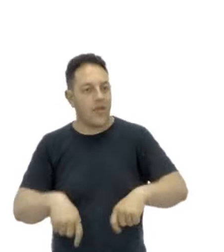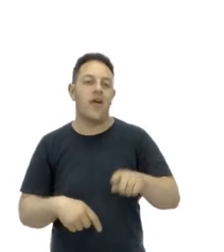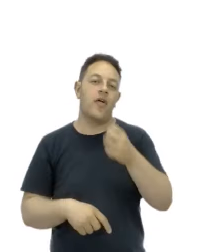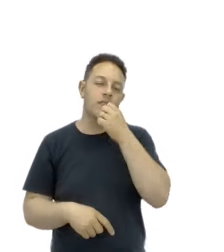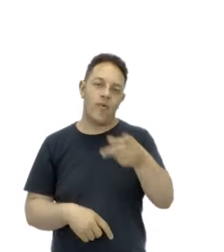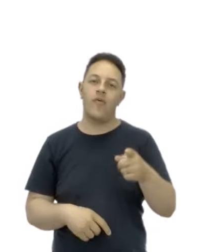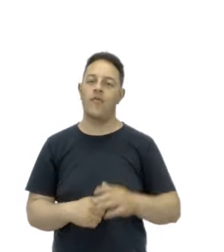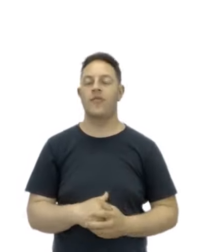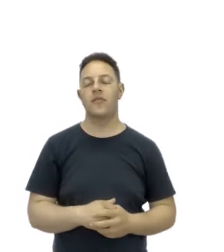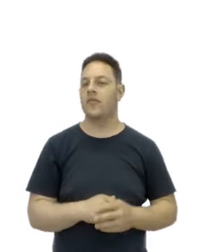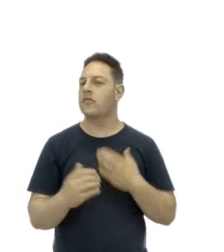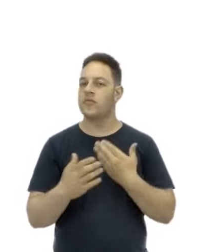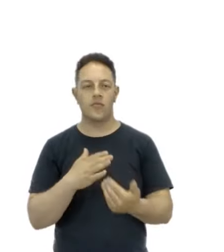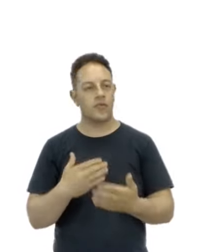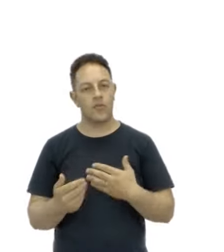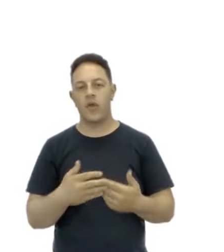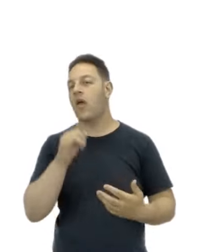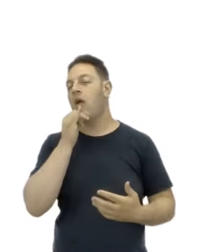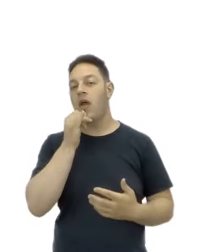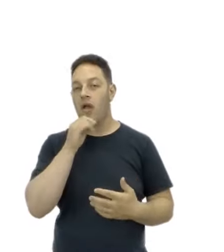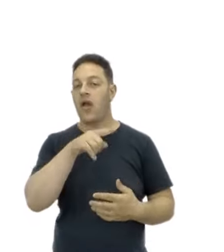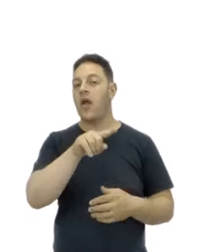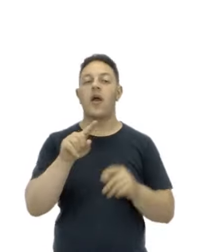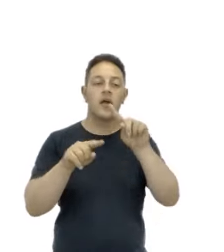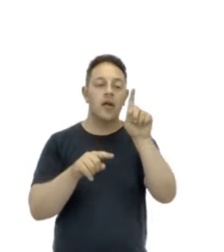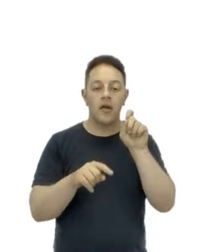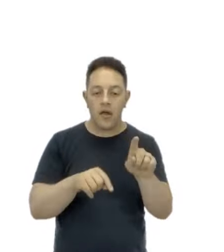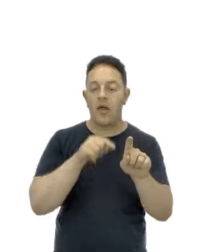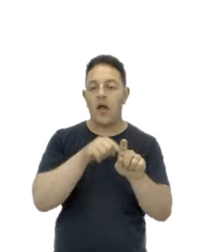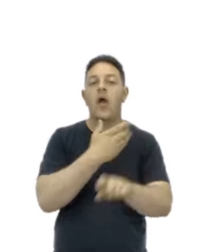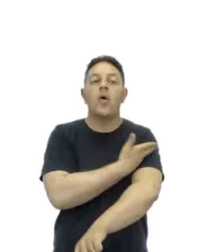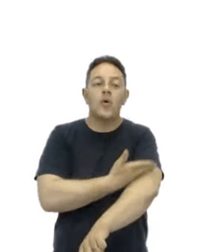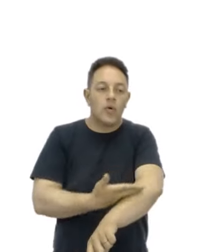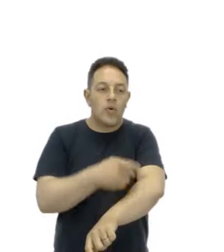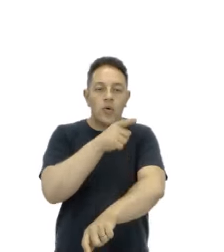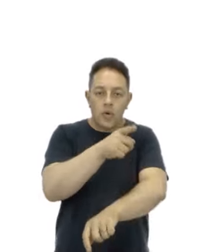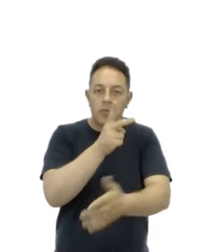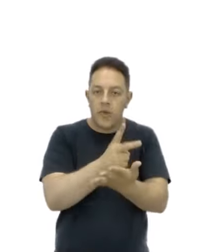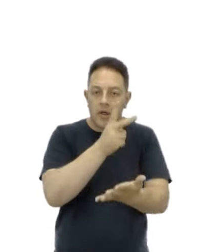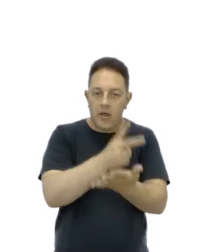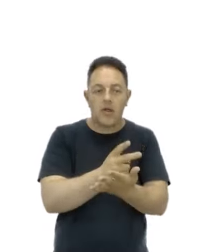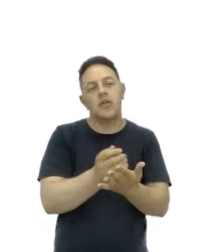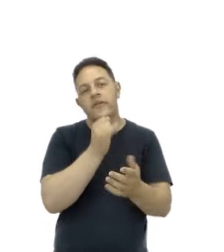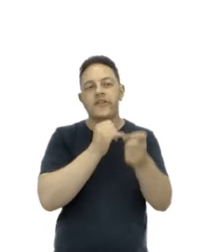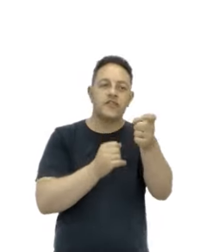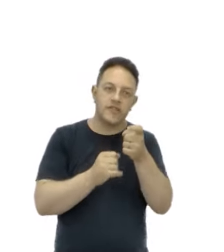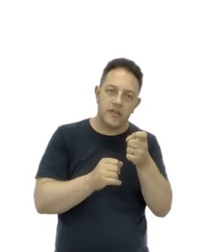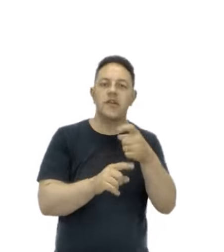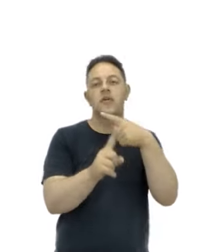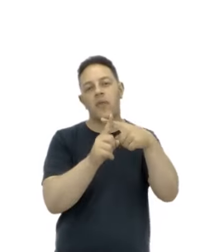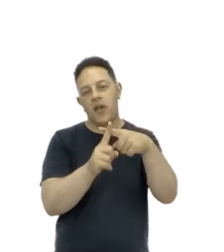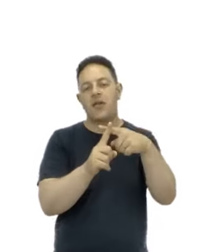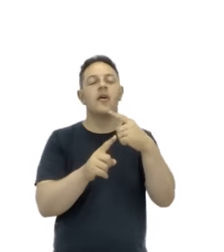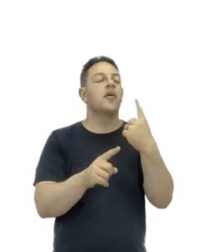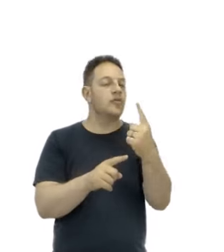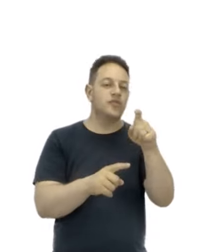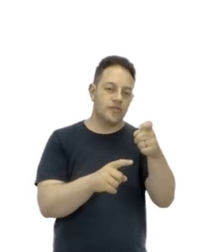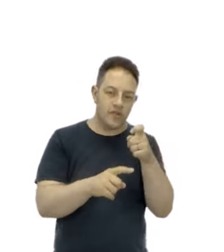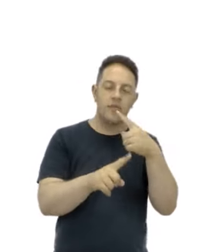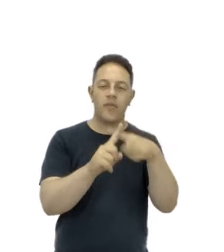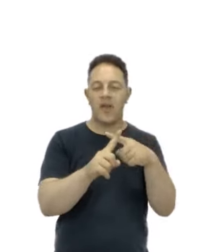solução. Mesmo quando o lugar da incógnita é tradicionalzinho, x mais x igual a e